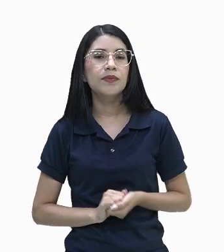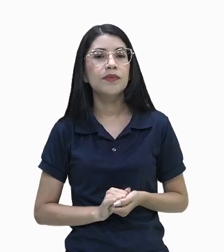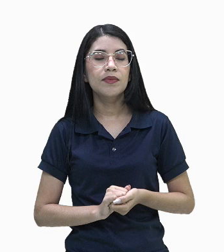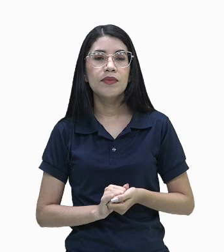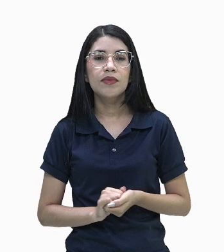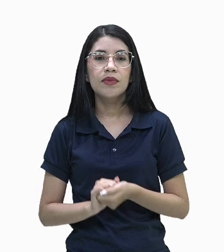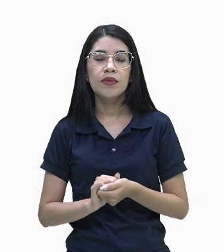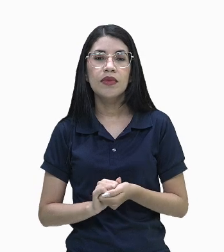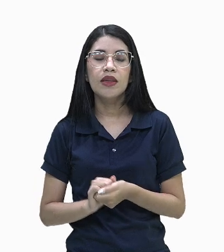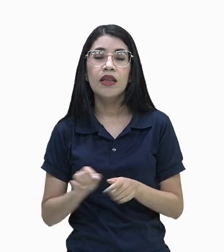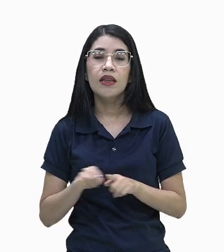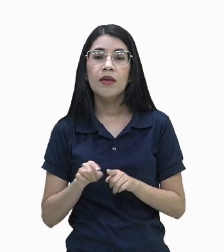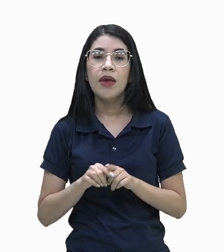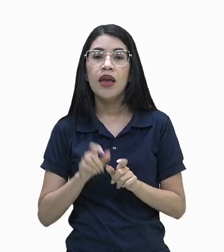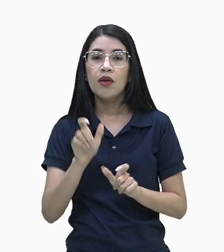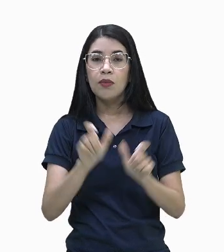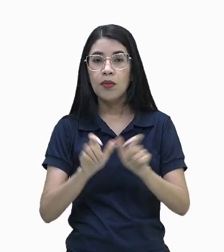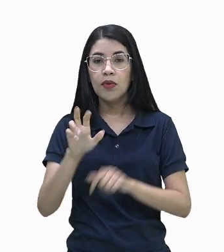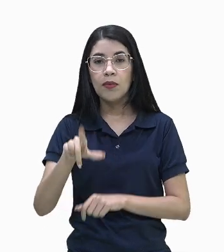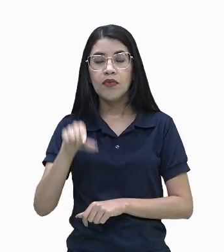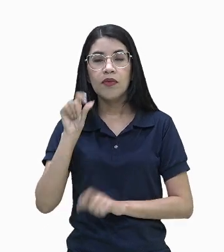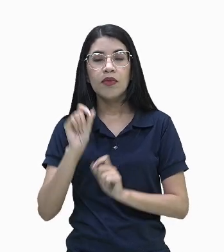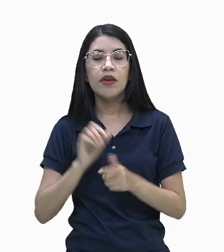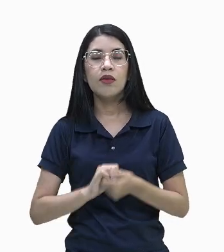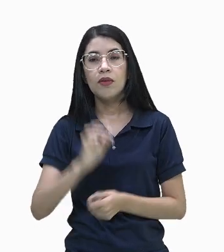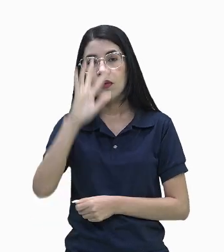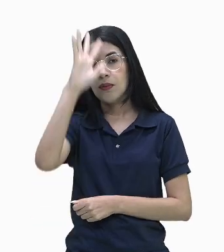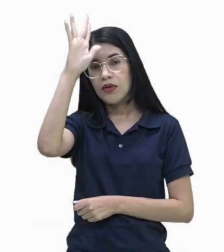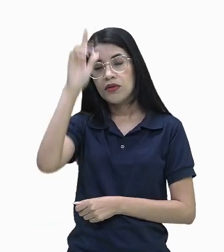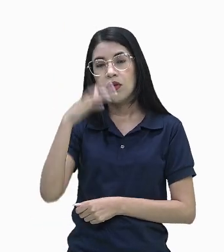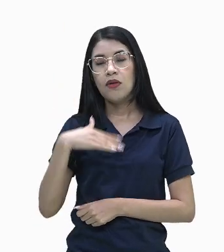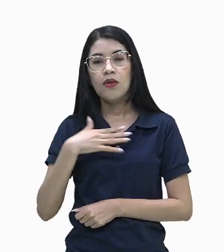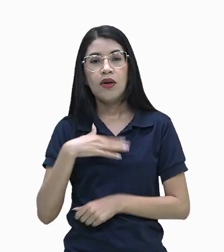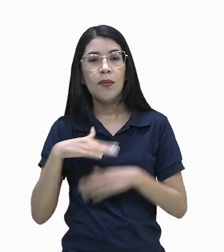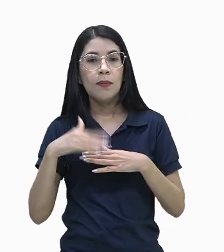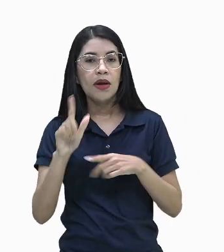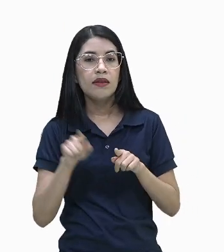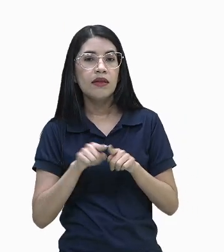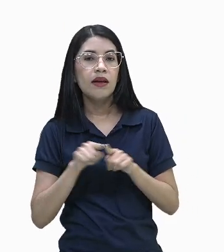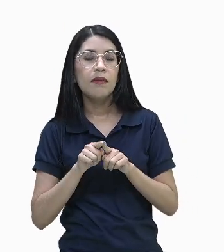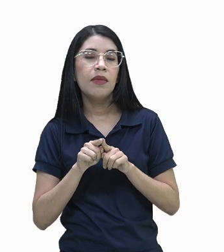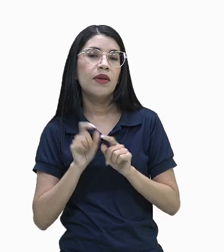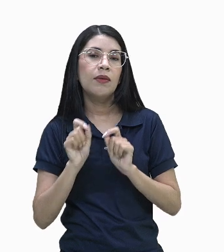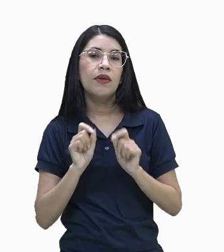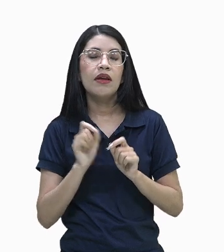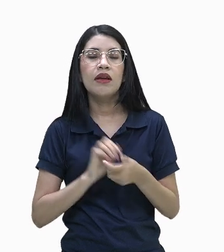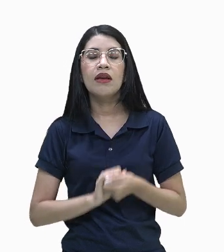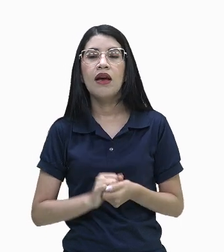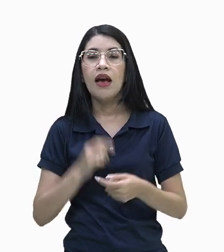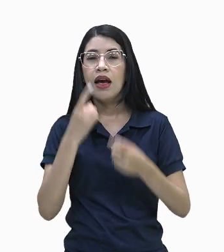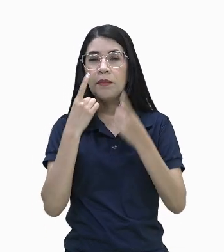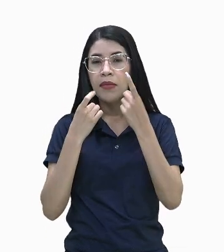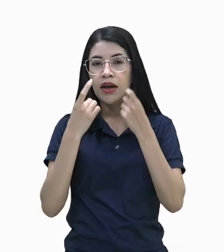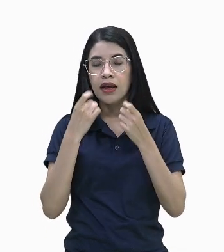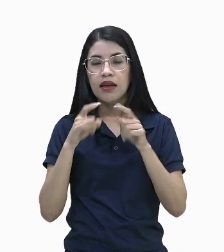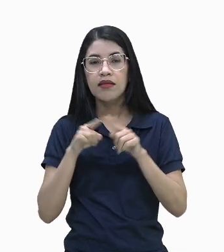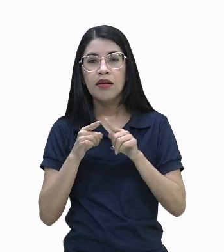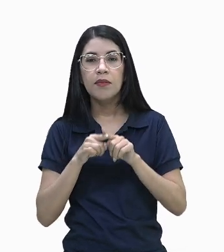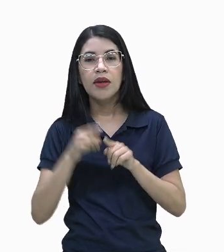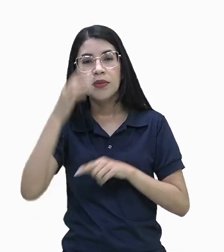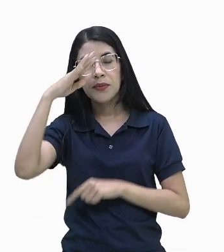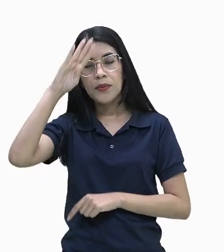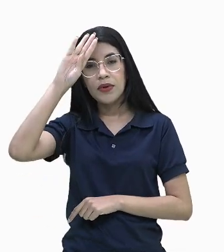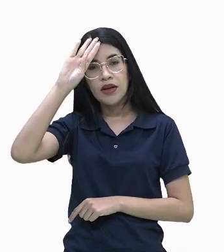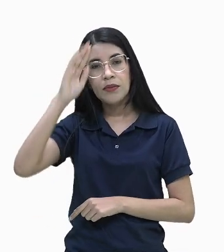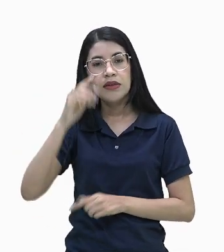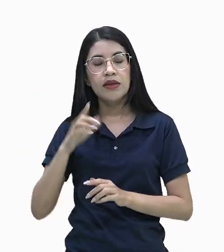do público, né? Os romanos preferiam o entretenimento e a forma a tragédia ao drama, certo? Eles